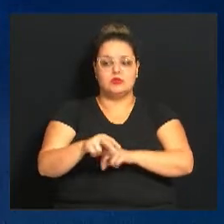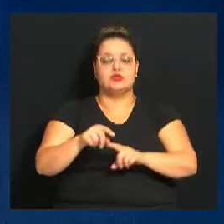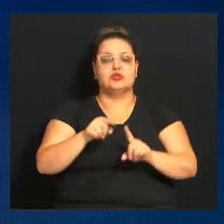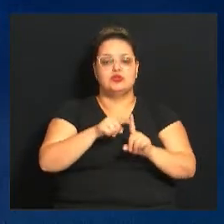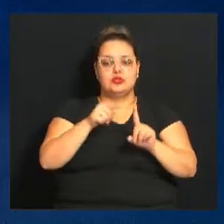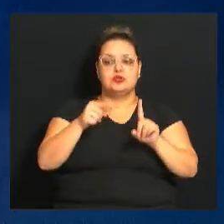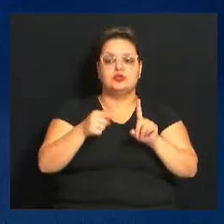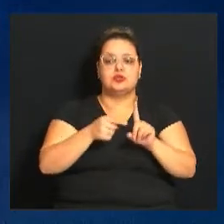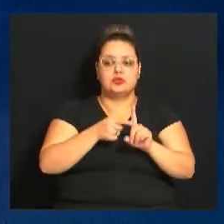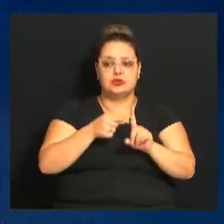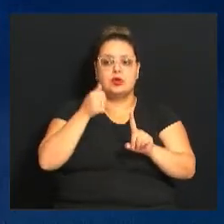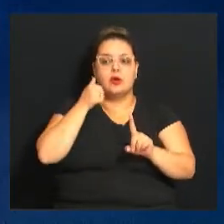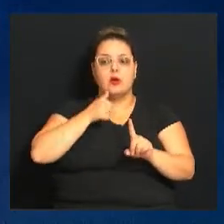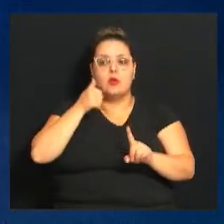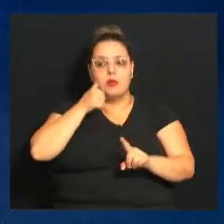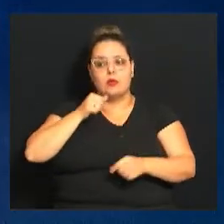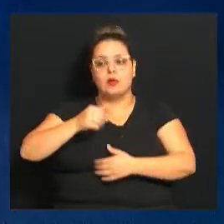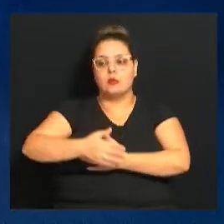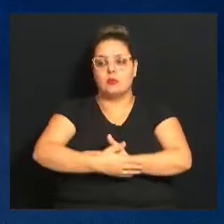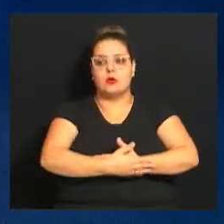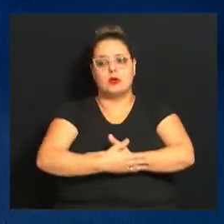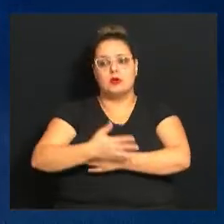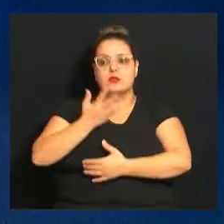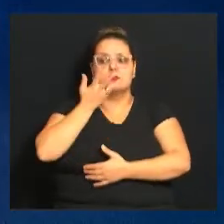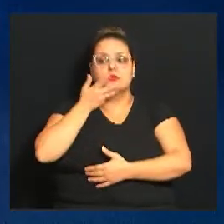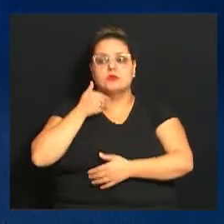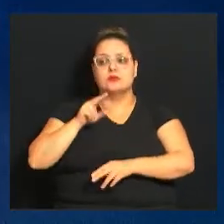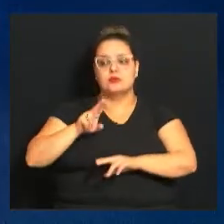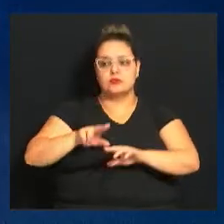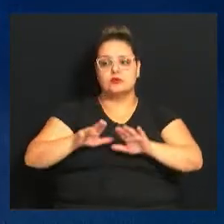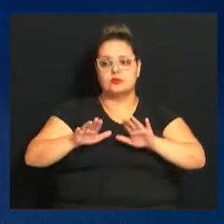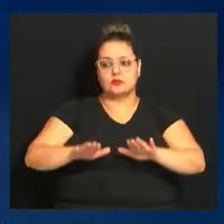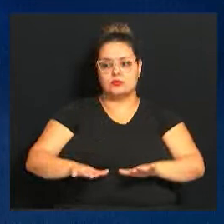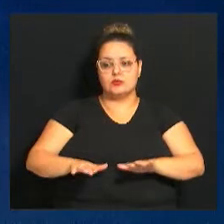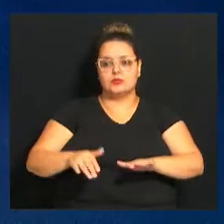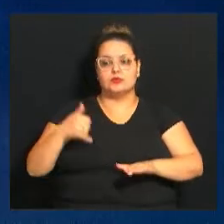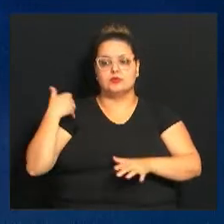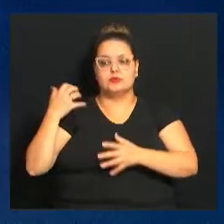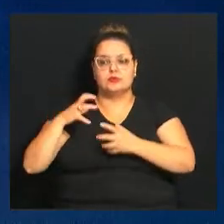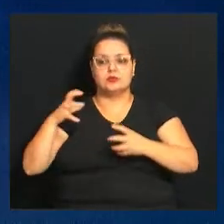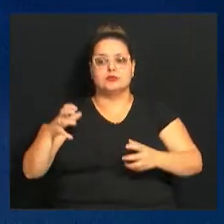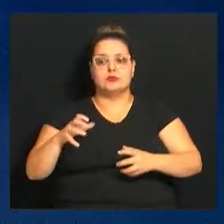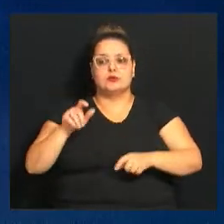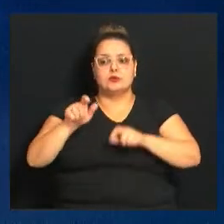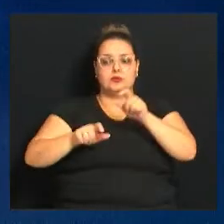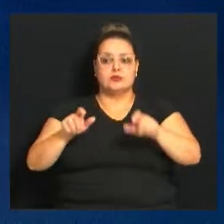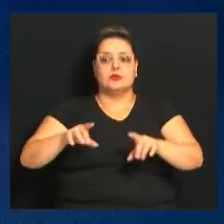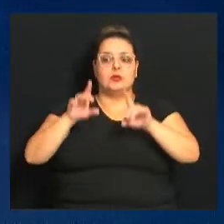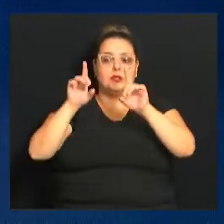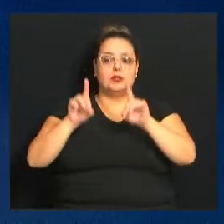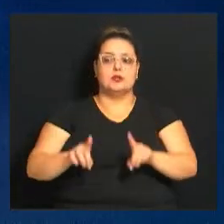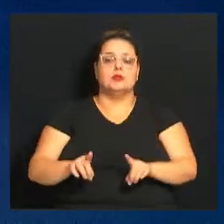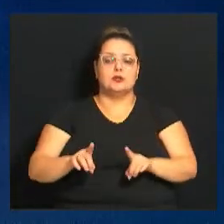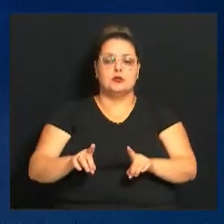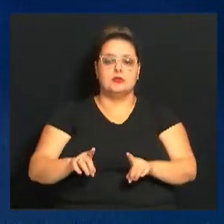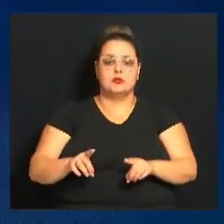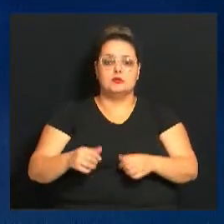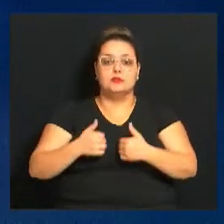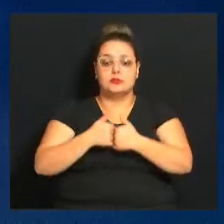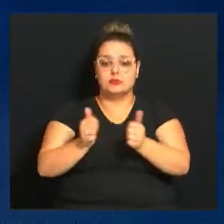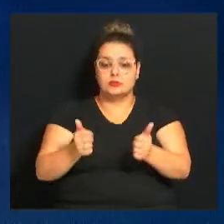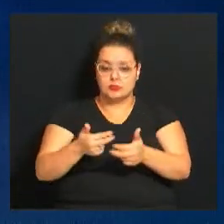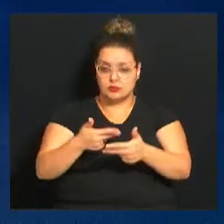gestantes, mulheres com bebês, crianças de colo, idosos e deficientes físicos nos veículos de